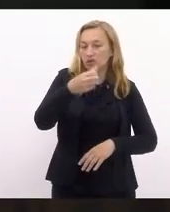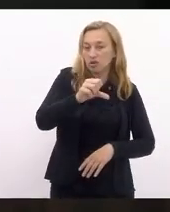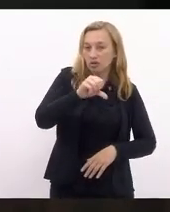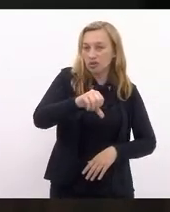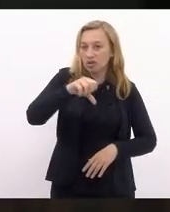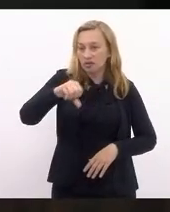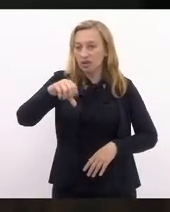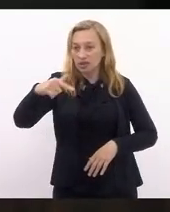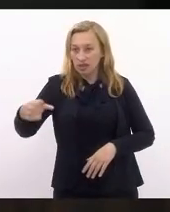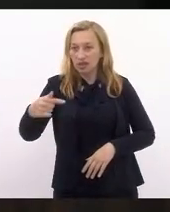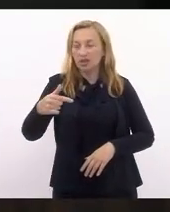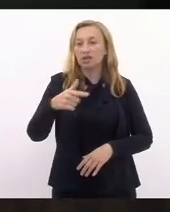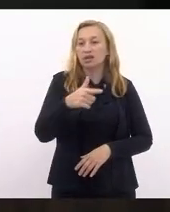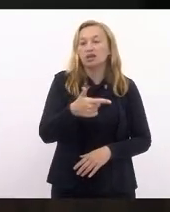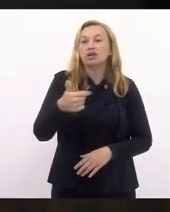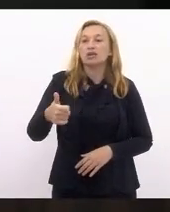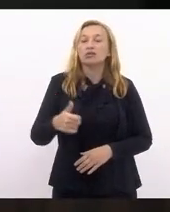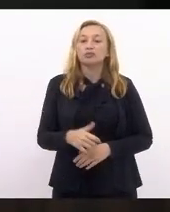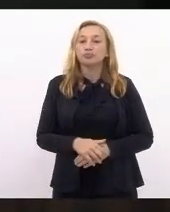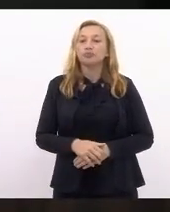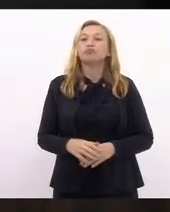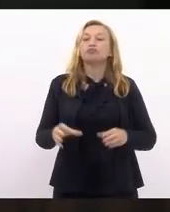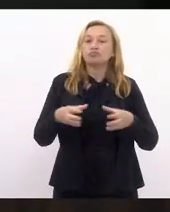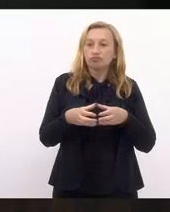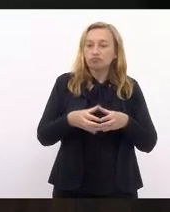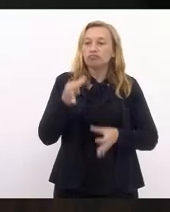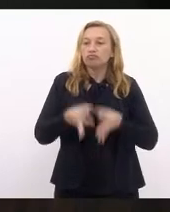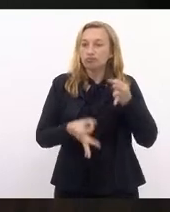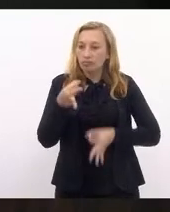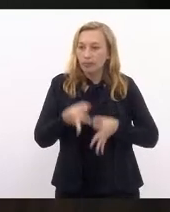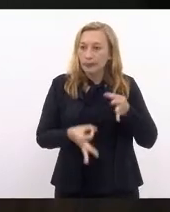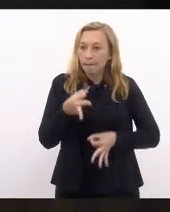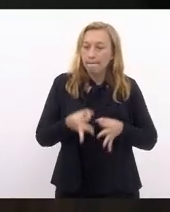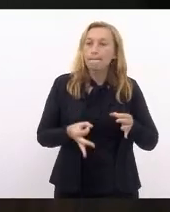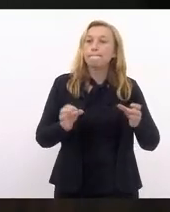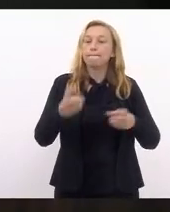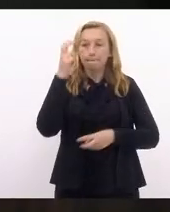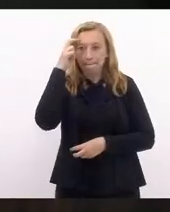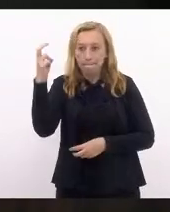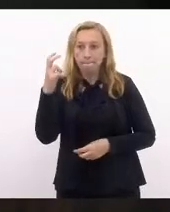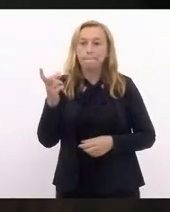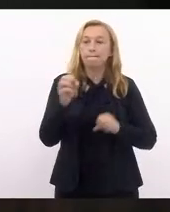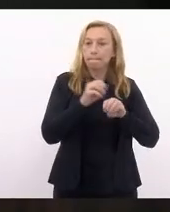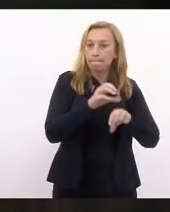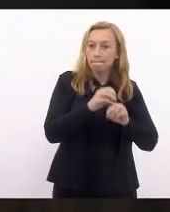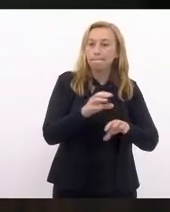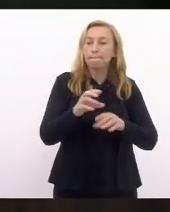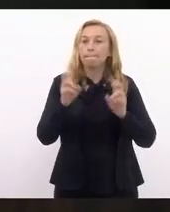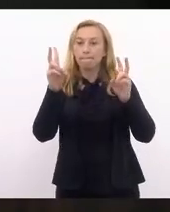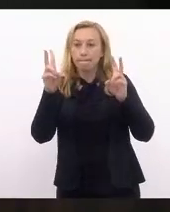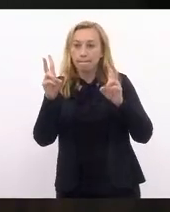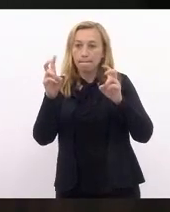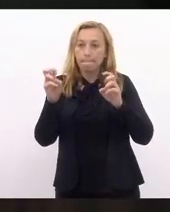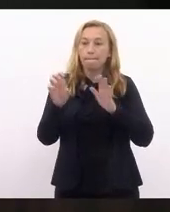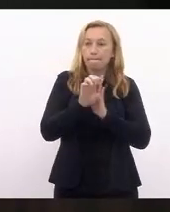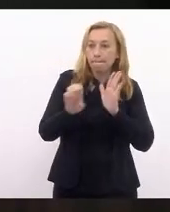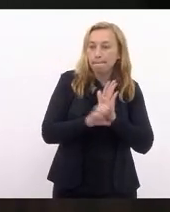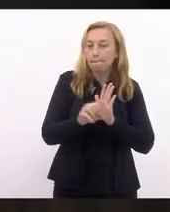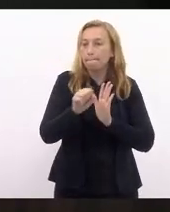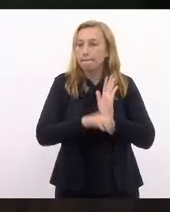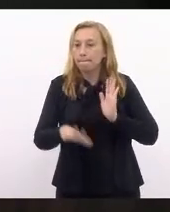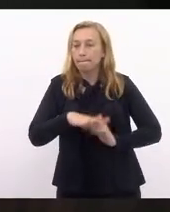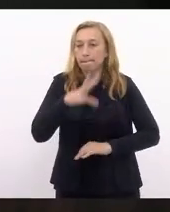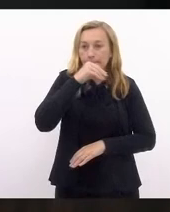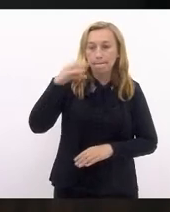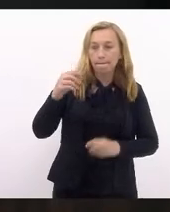novembro de 2011 na forma que menciona pendente de pareceres das comissões Quais são os dias de Cultura de Educação de Aço da criança adolescente e idoso de Segurança